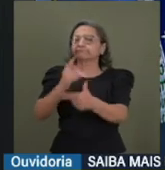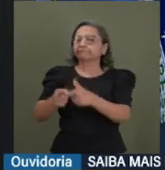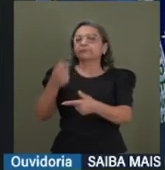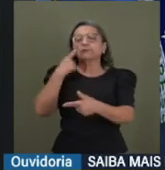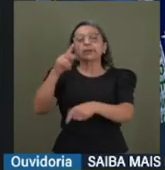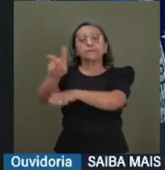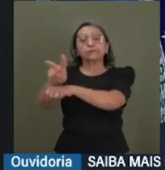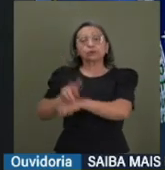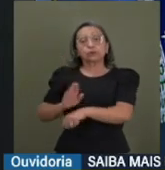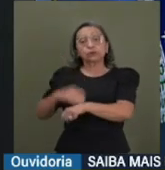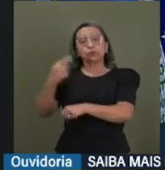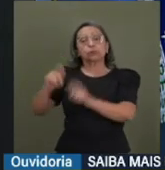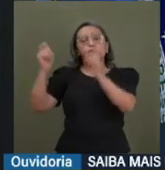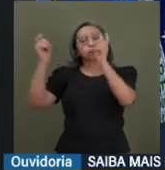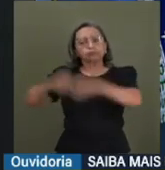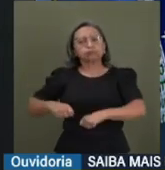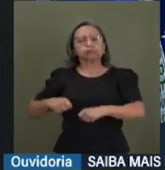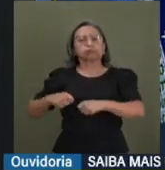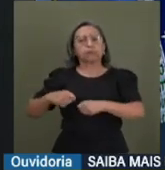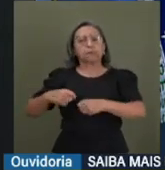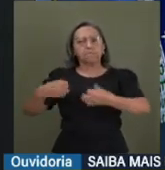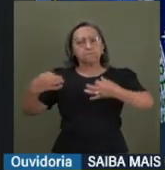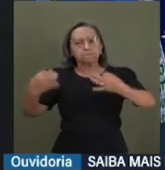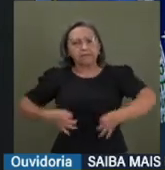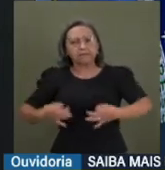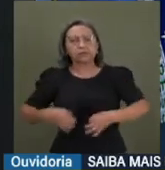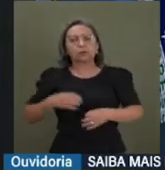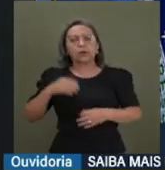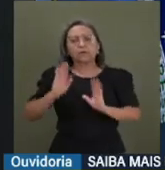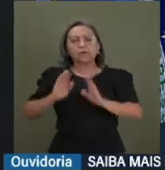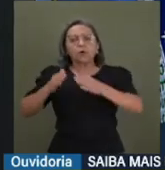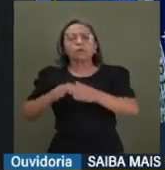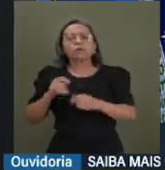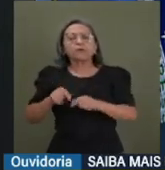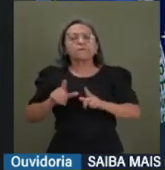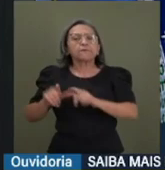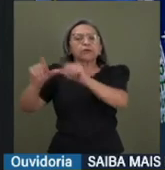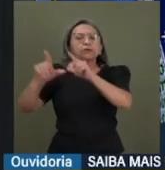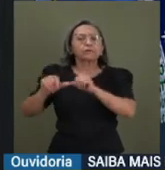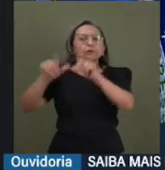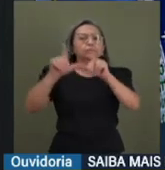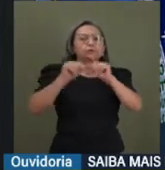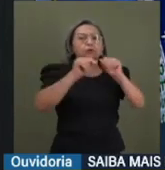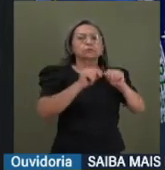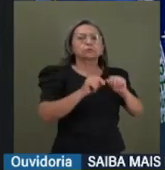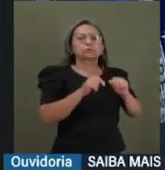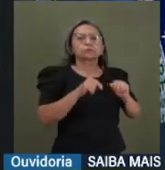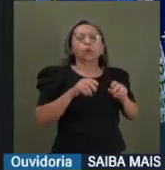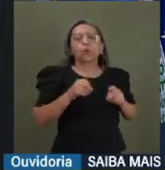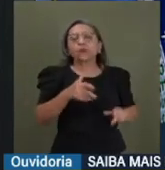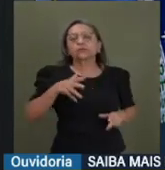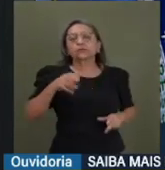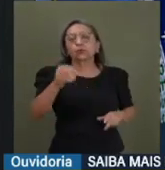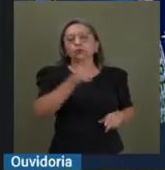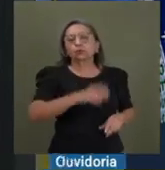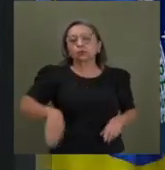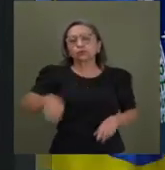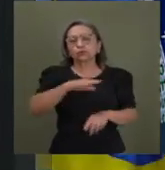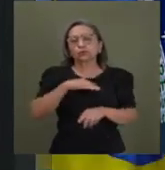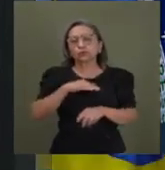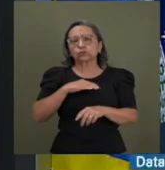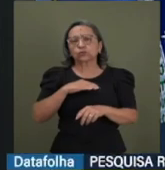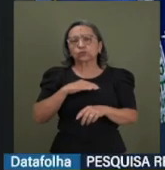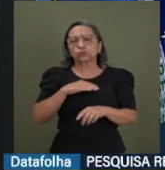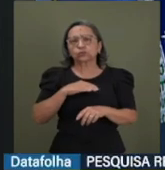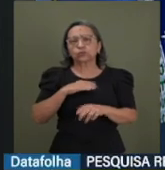a sua competência, seu brilhantismo, sua dedicação, viajou conosco para vários lugares, quase todas